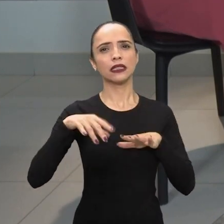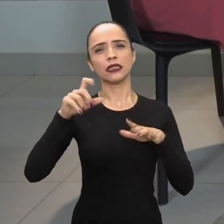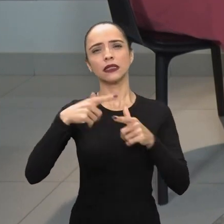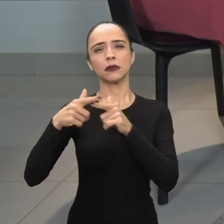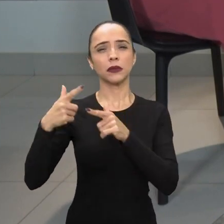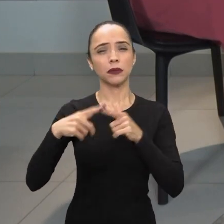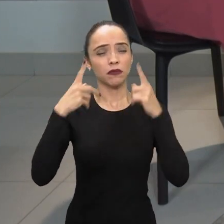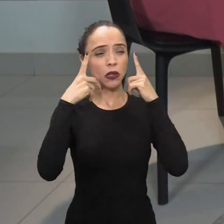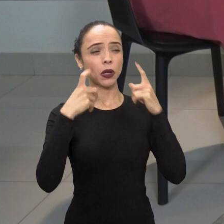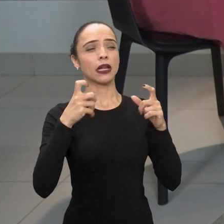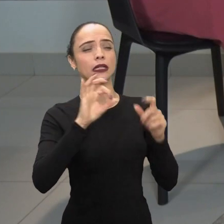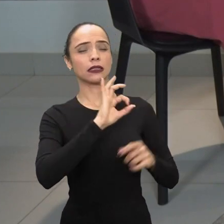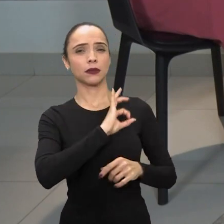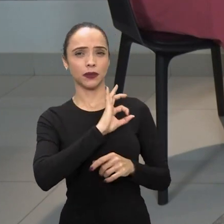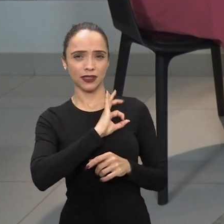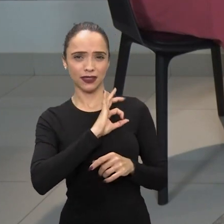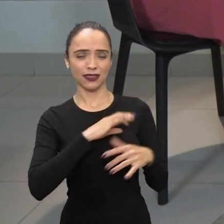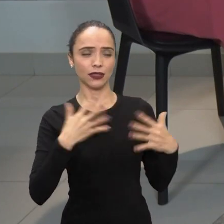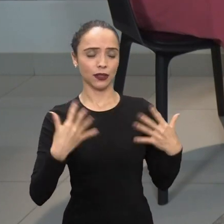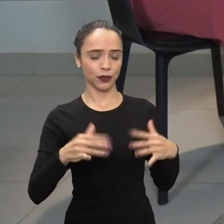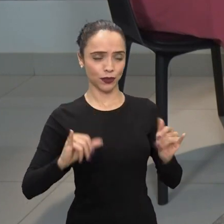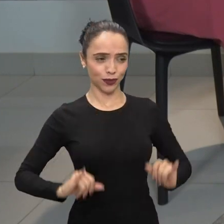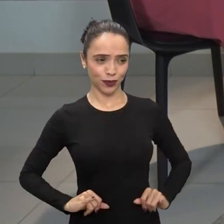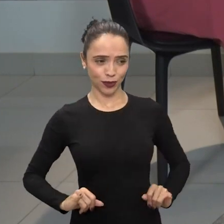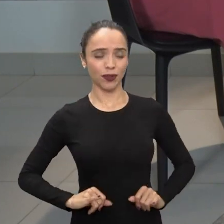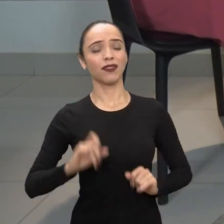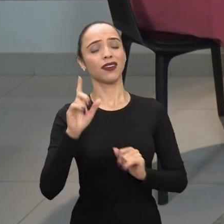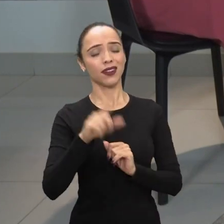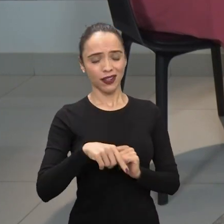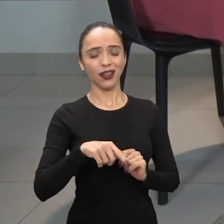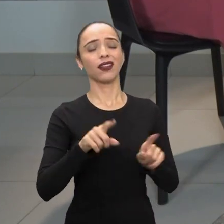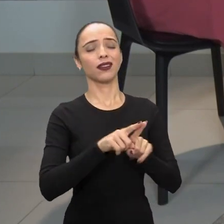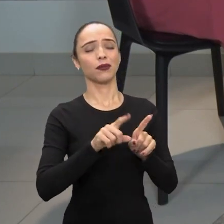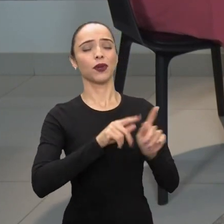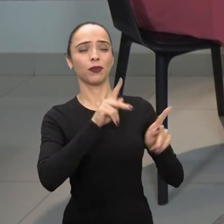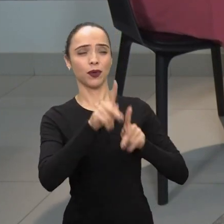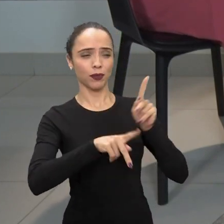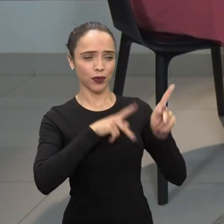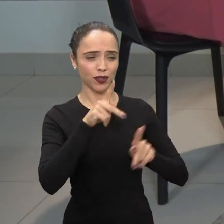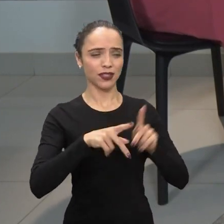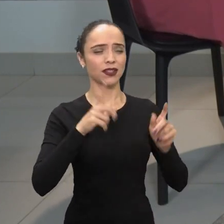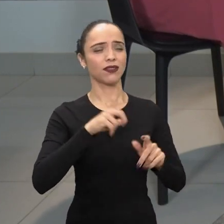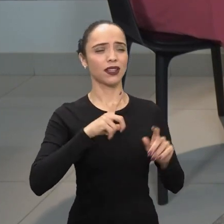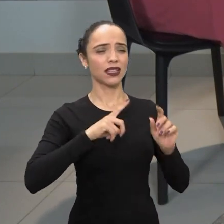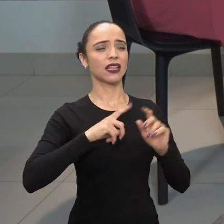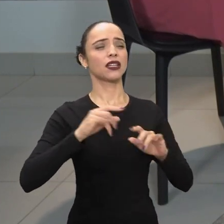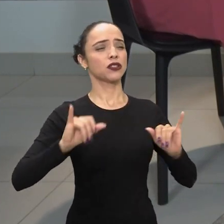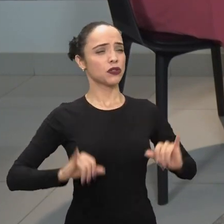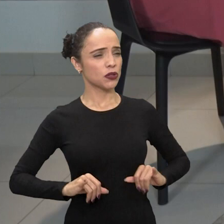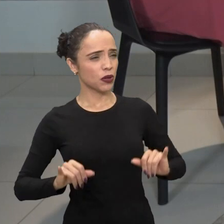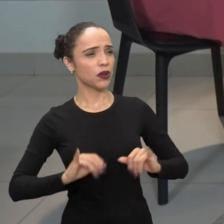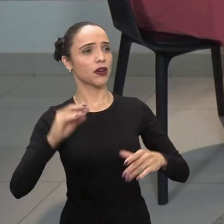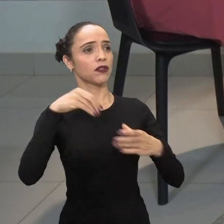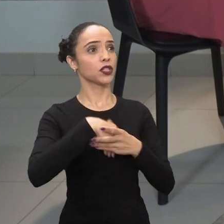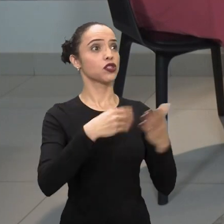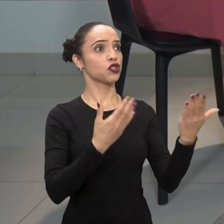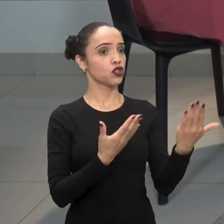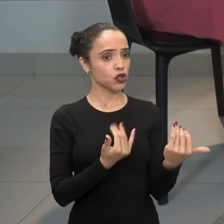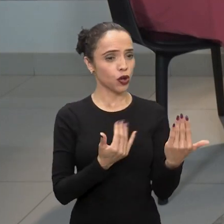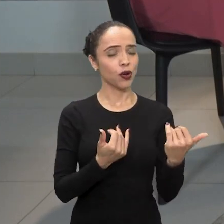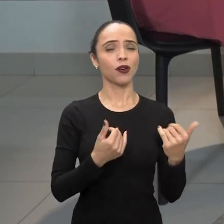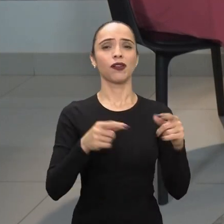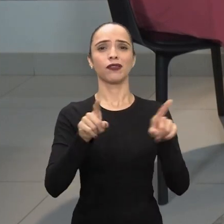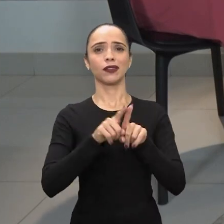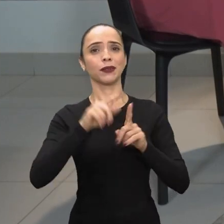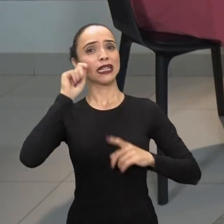alvo né do encarceramento da violência policial e essa mesma população que também sofre uma violência hum ejaculação